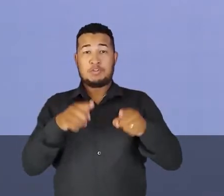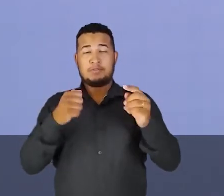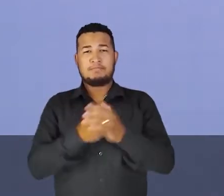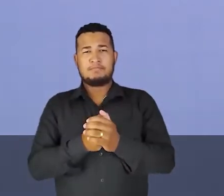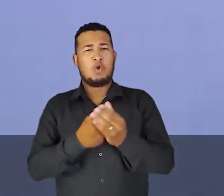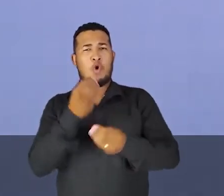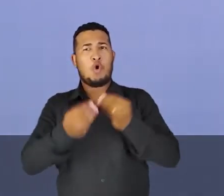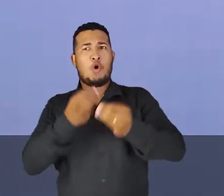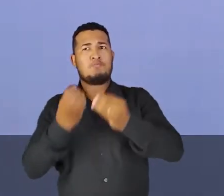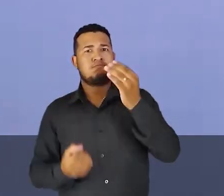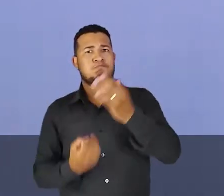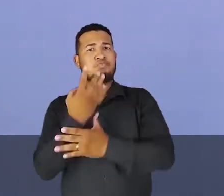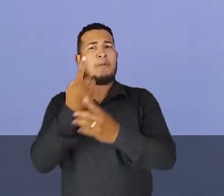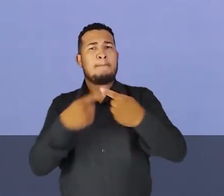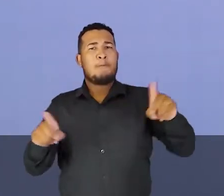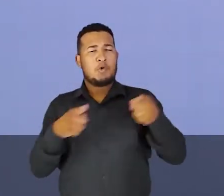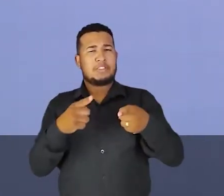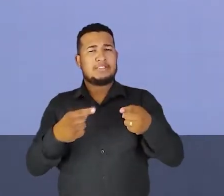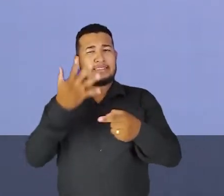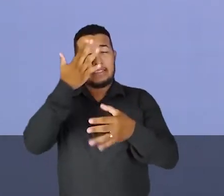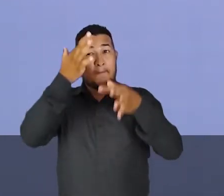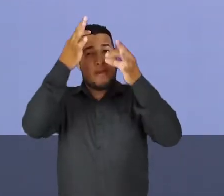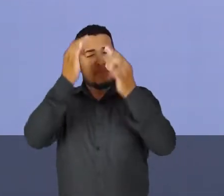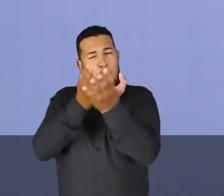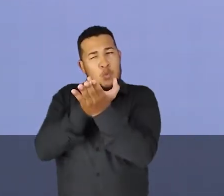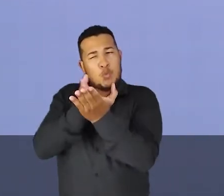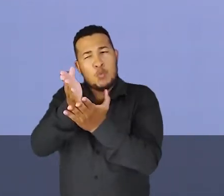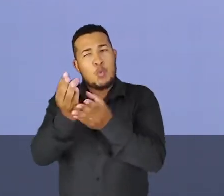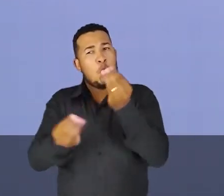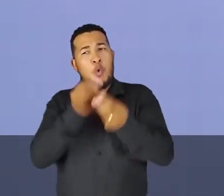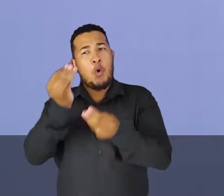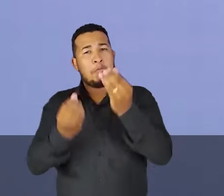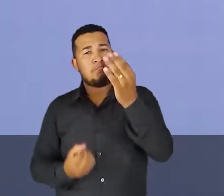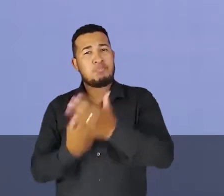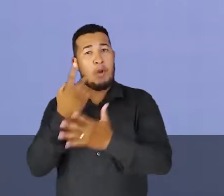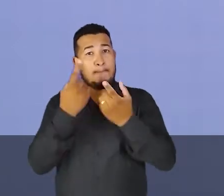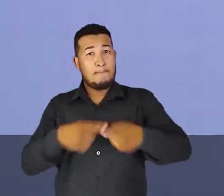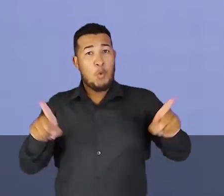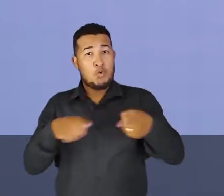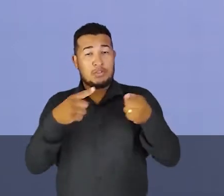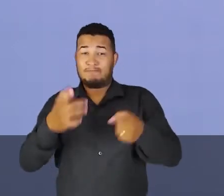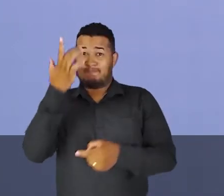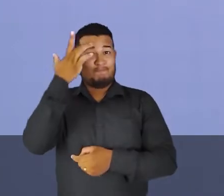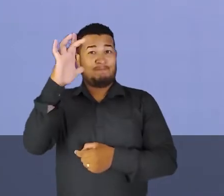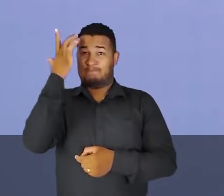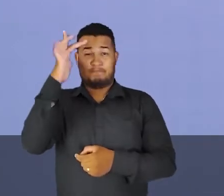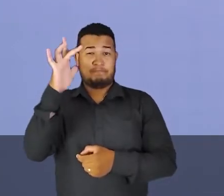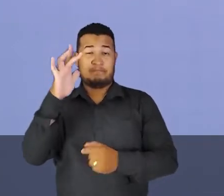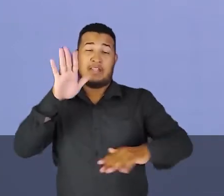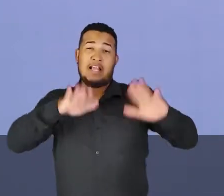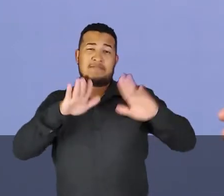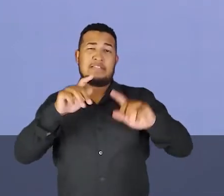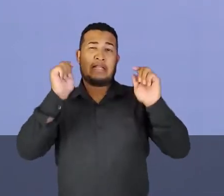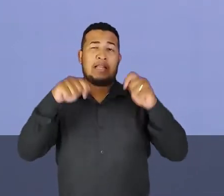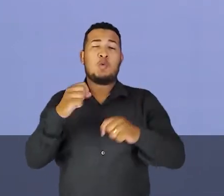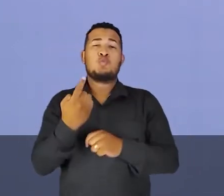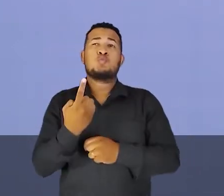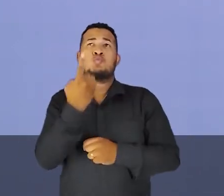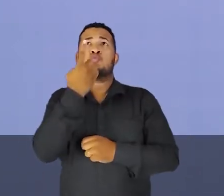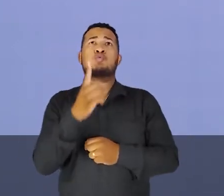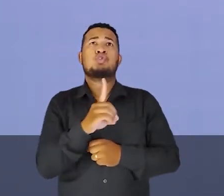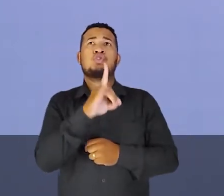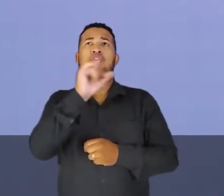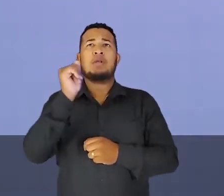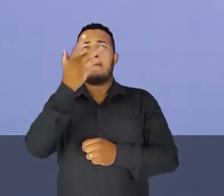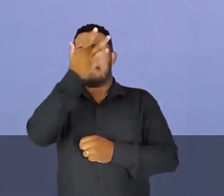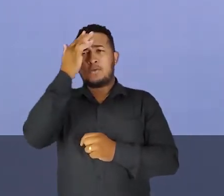da música nós não temos com muita precisão, não se sabe muito bem como ela surgiu, né? Pode ser que um dia as pessoas ouviram